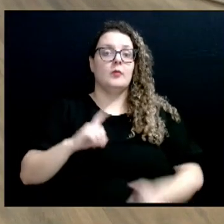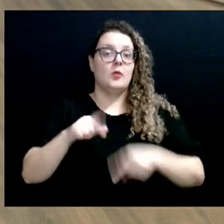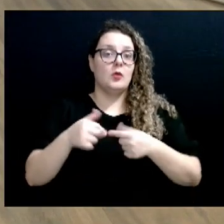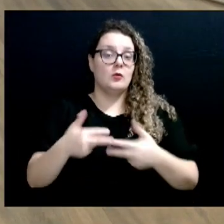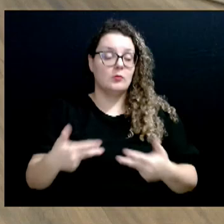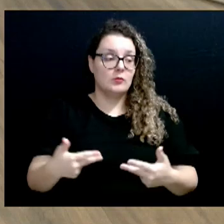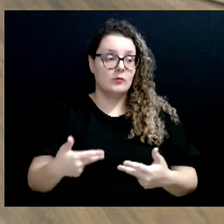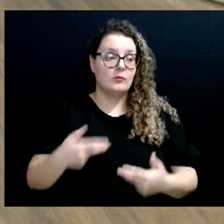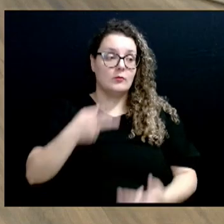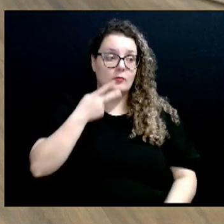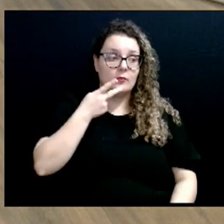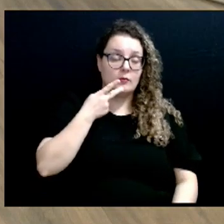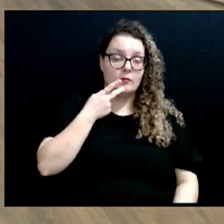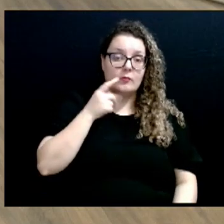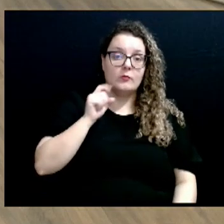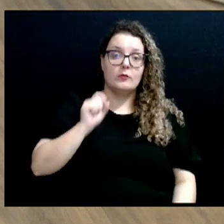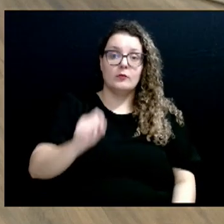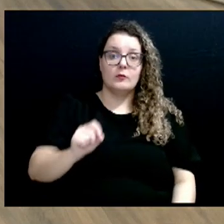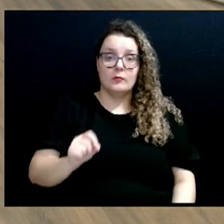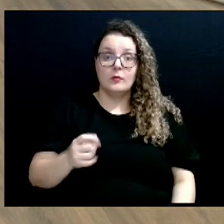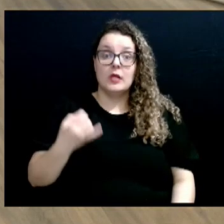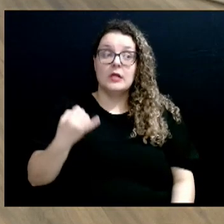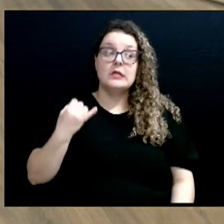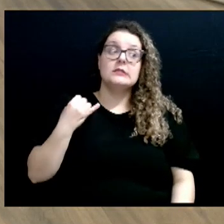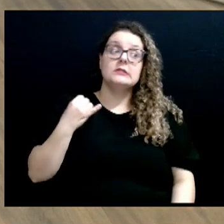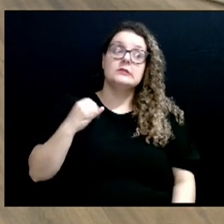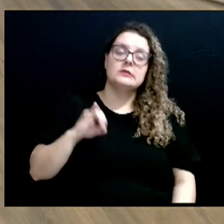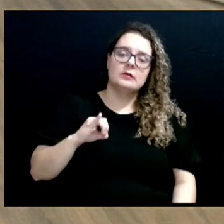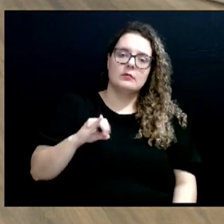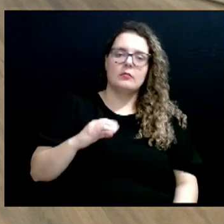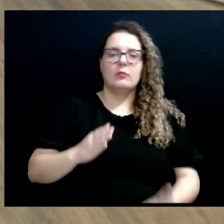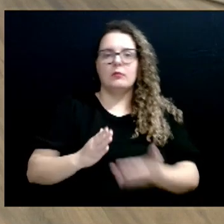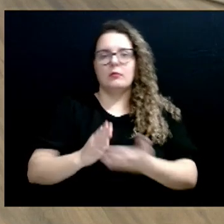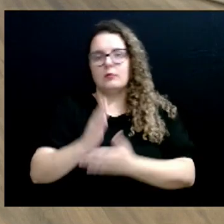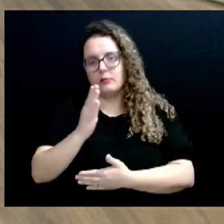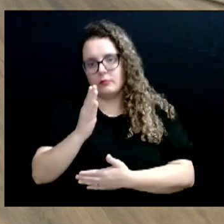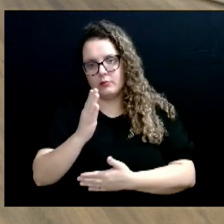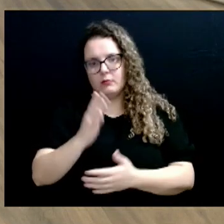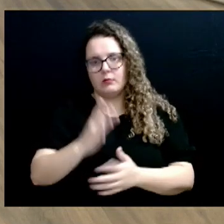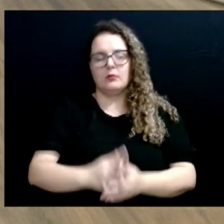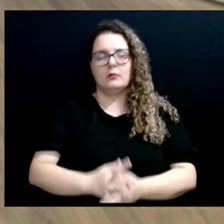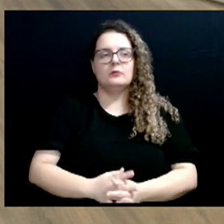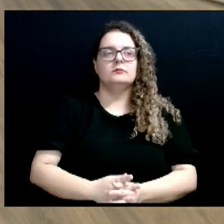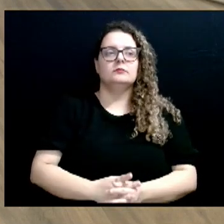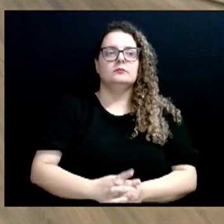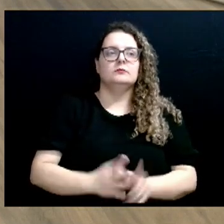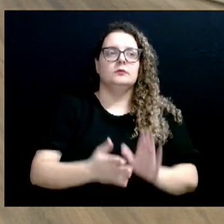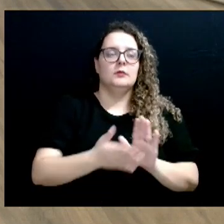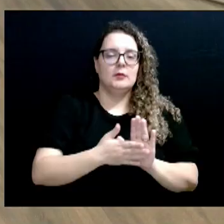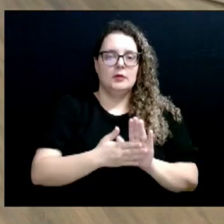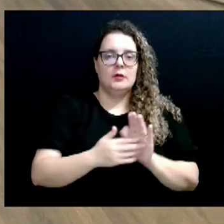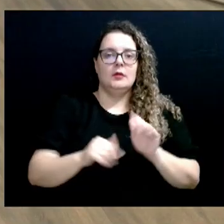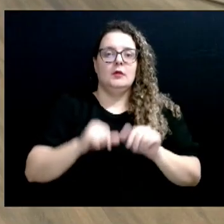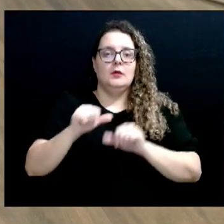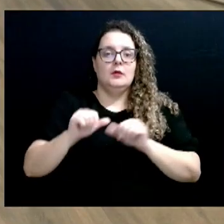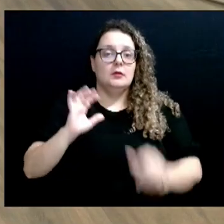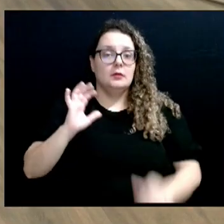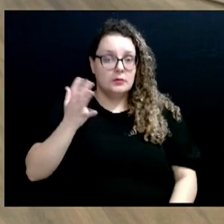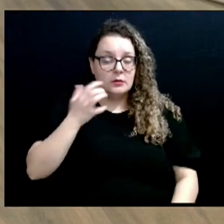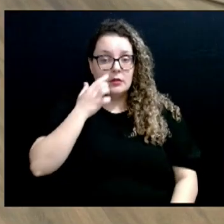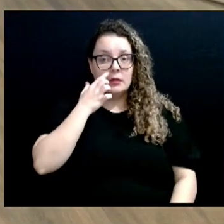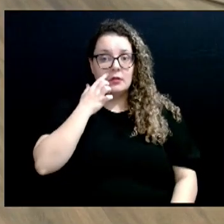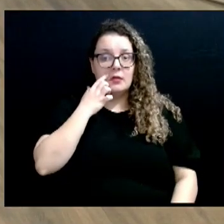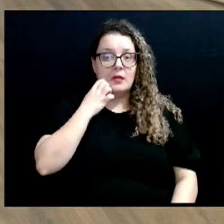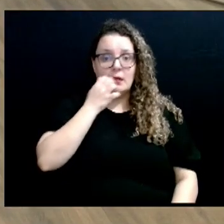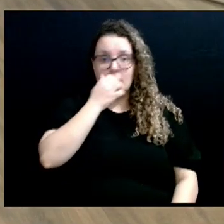que é o seguinte: caso seja aprovada essa proposta e essa mudança aconteça,